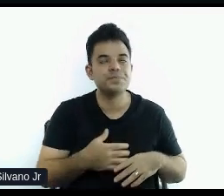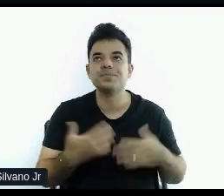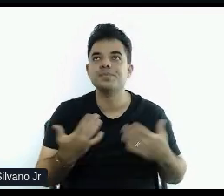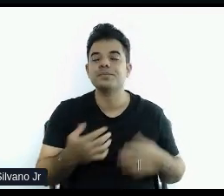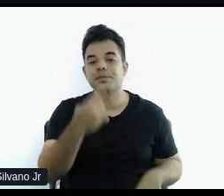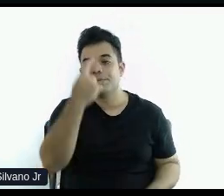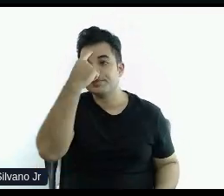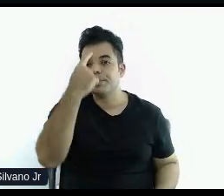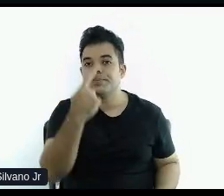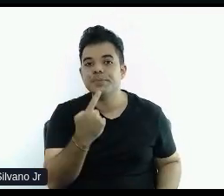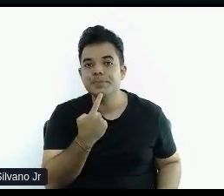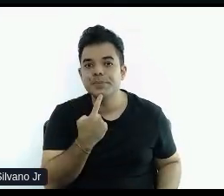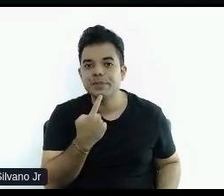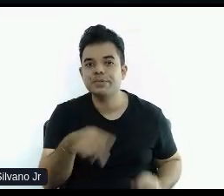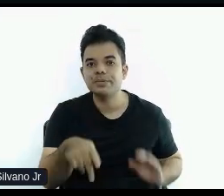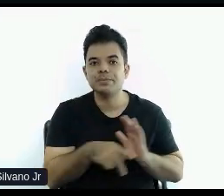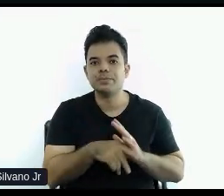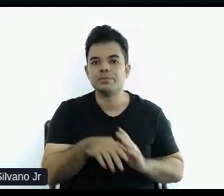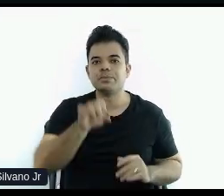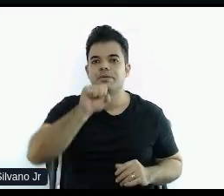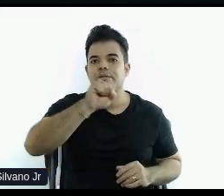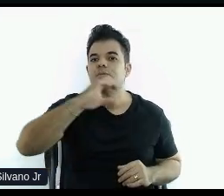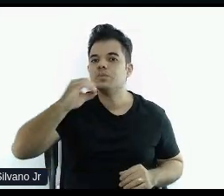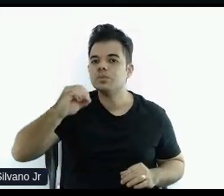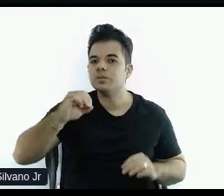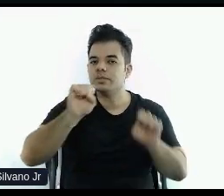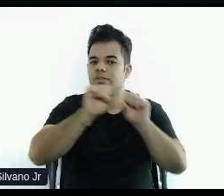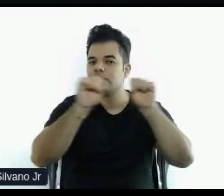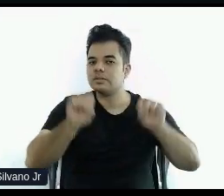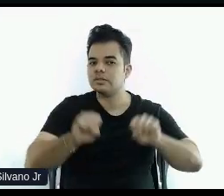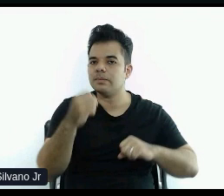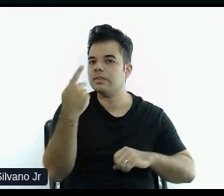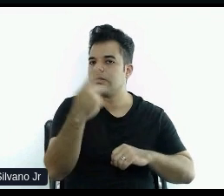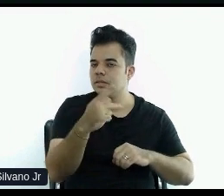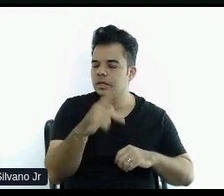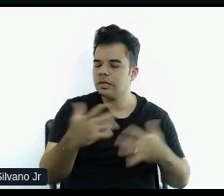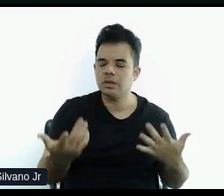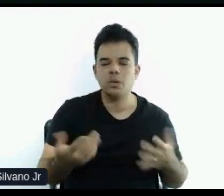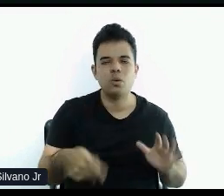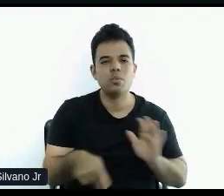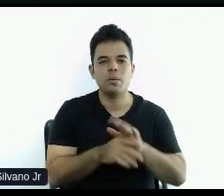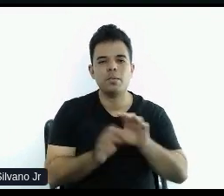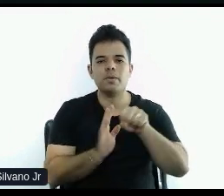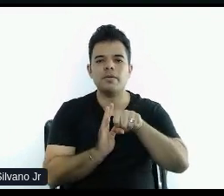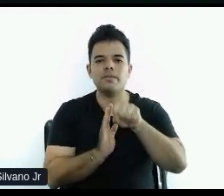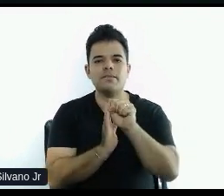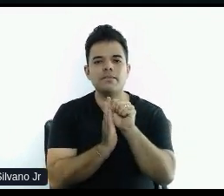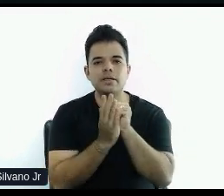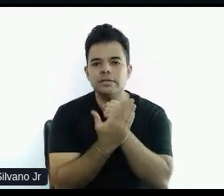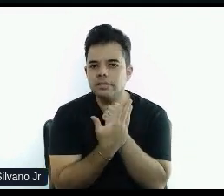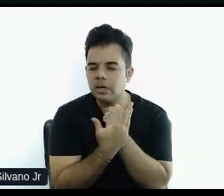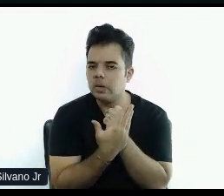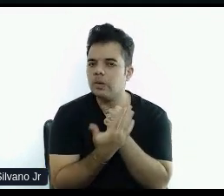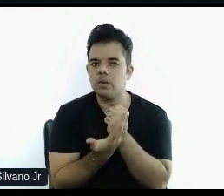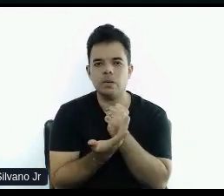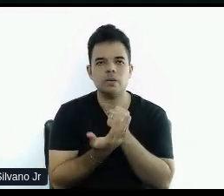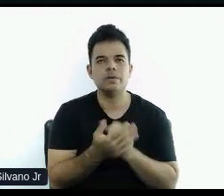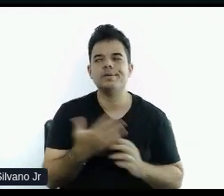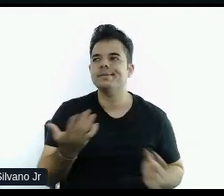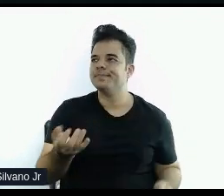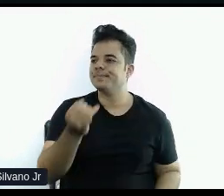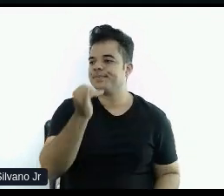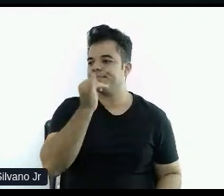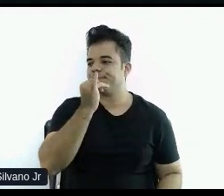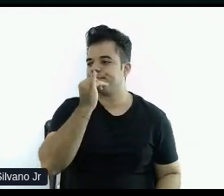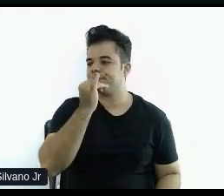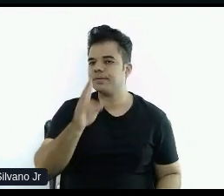do sistema operacional que elas acessam? Quais são as versões que tem ali? Usa mais, por exemplo, usa